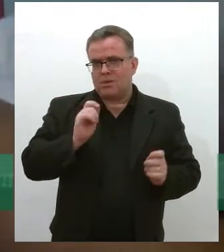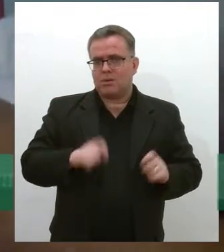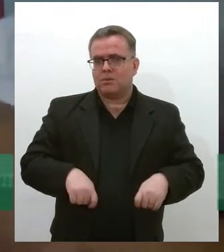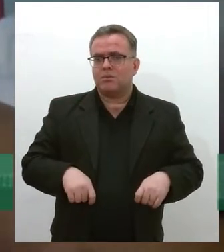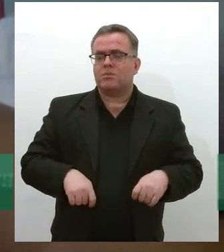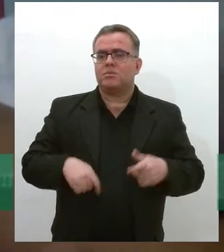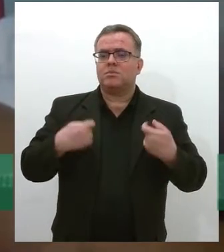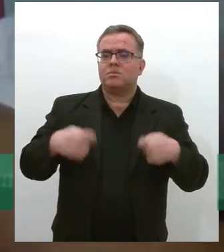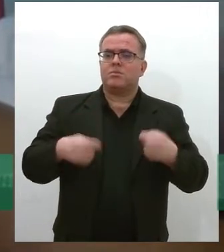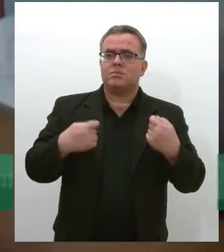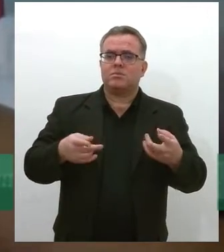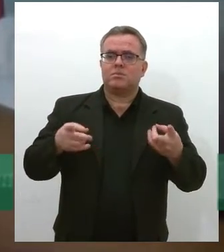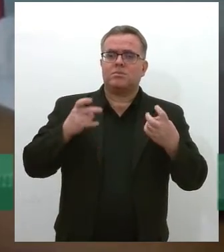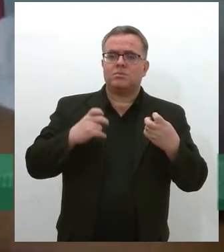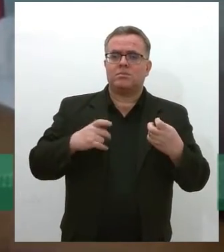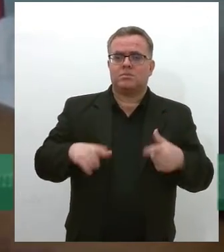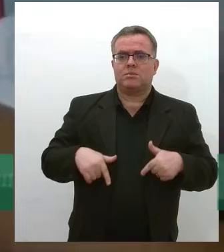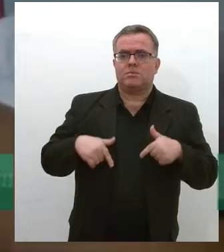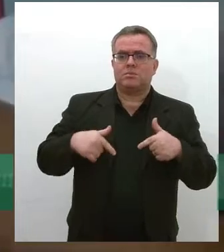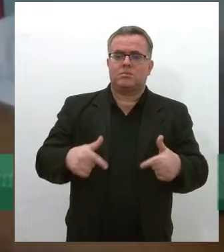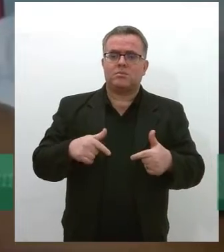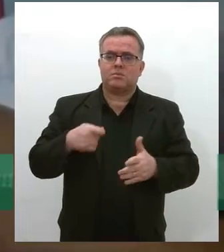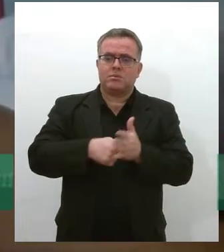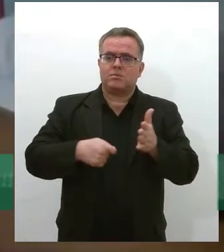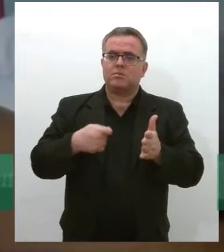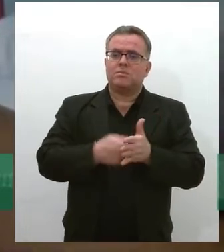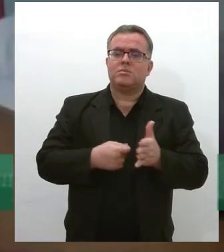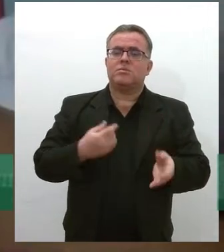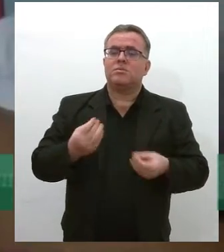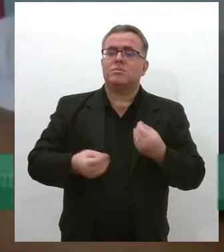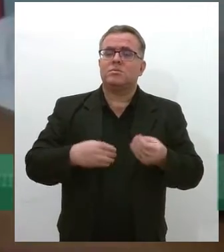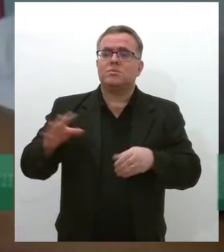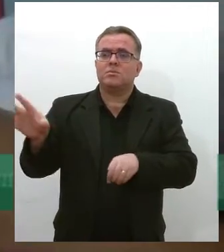reagiu, como cada localidade reagiu, como cada localidade